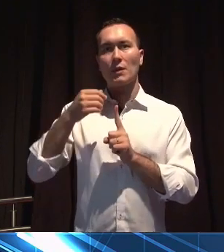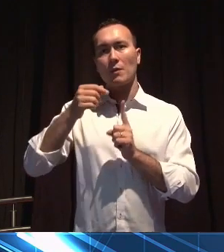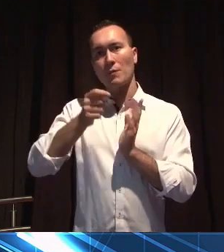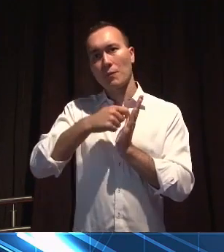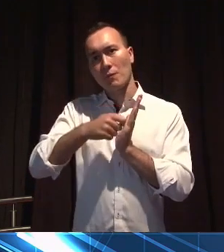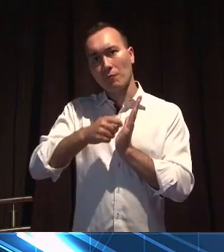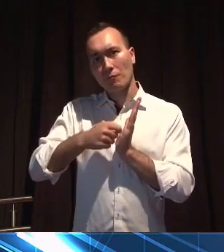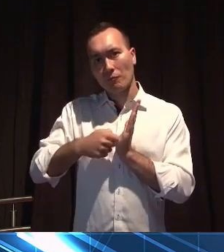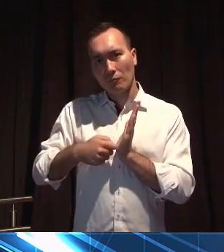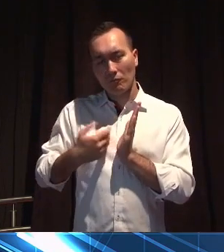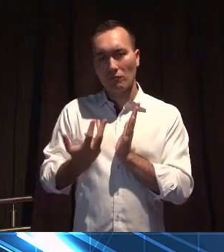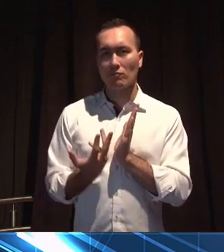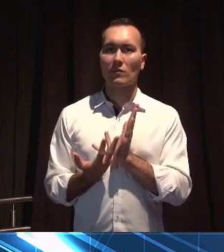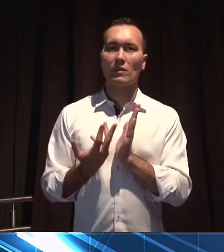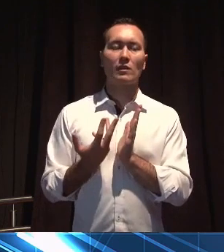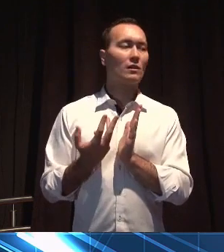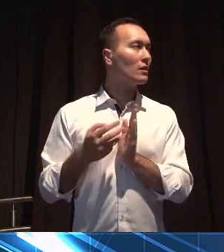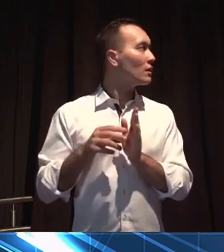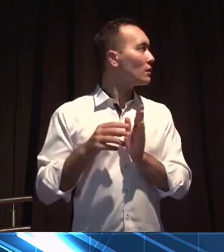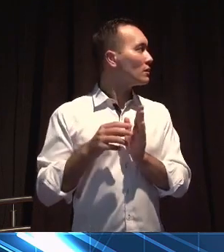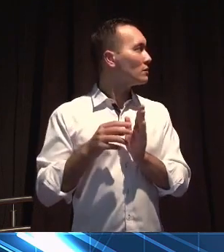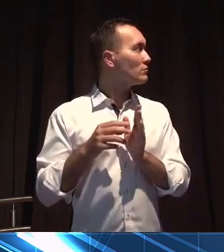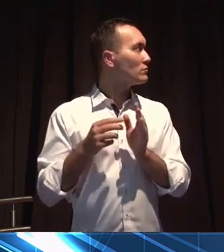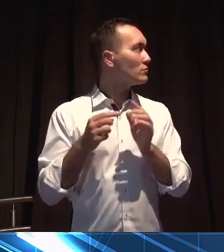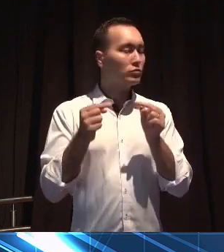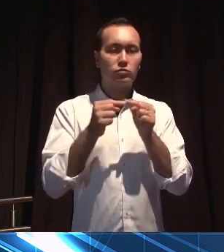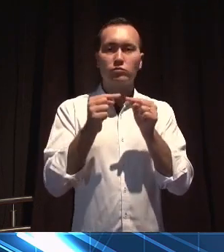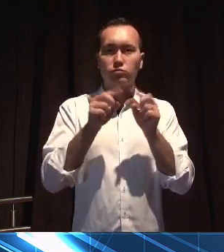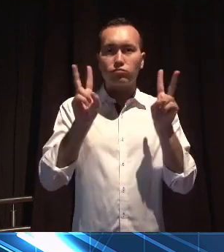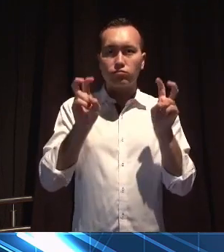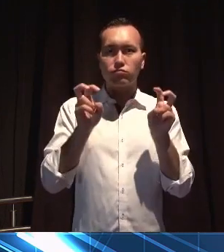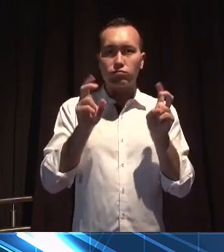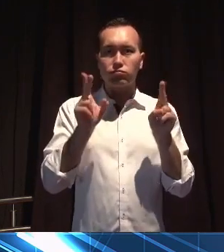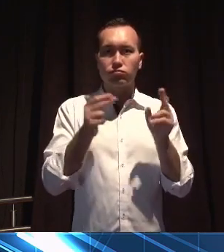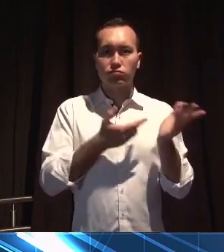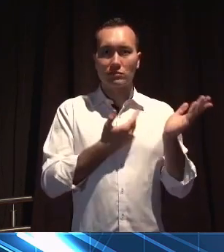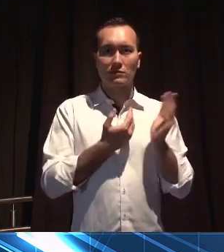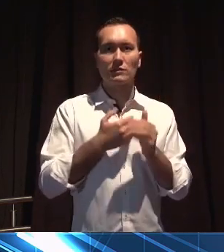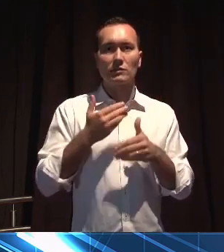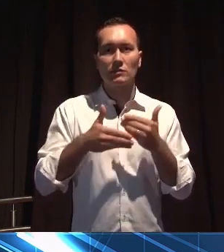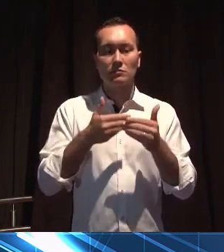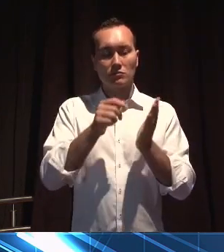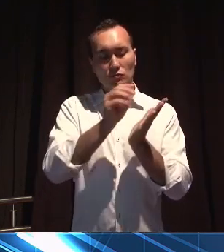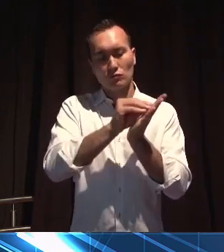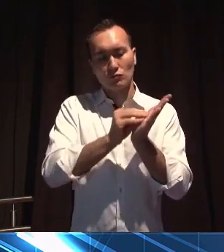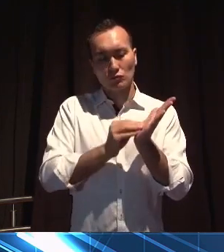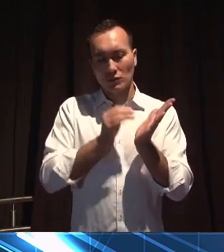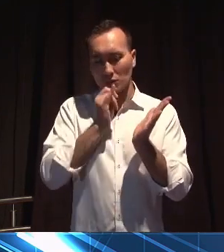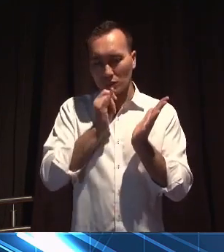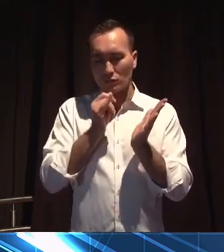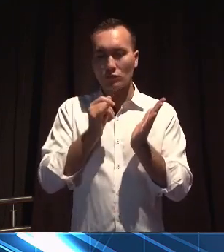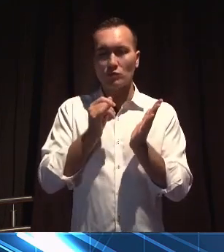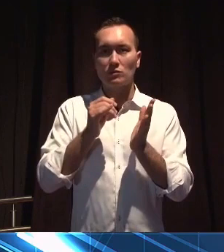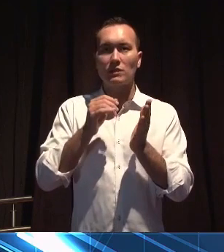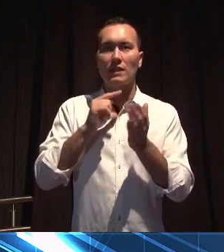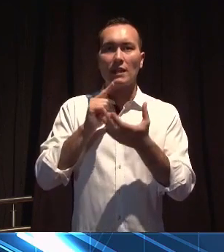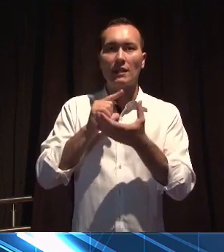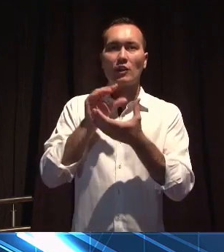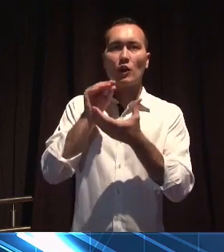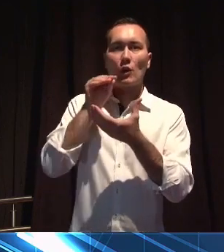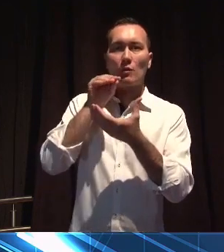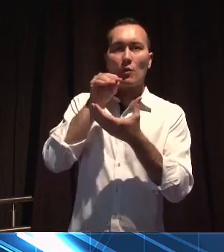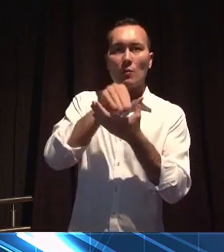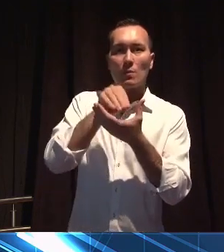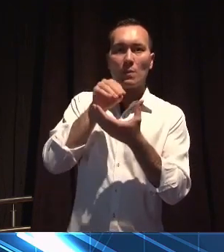escreveu o livro sobre ágil também e ele fala ele fazia esse conceito variações protegidas então é